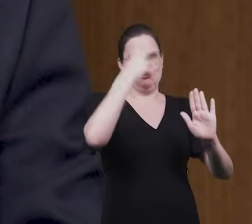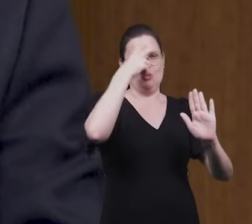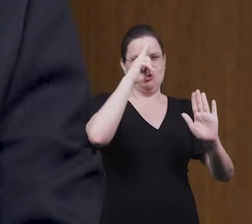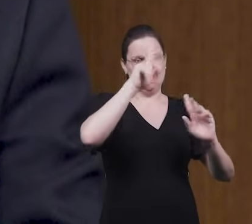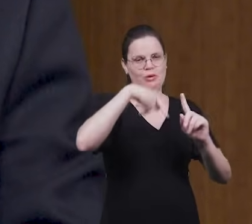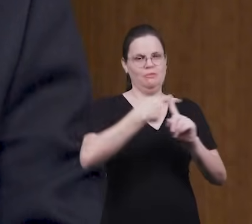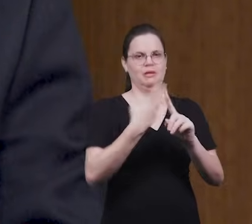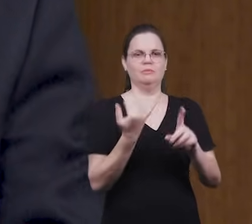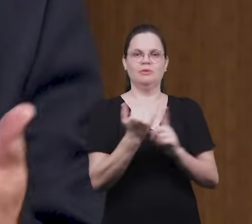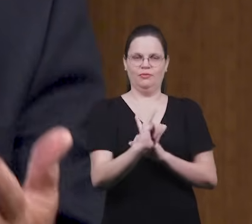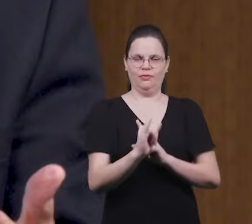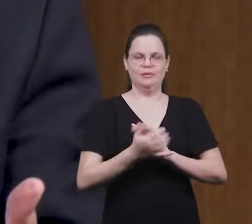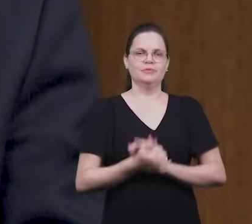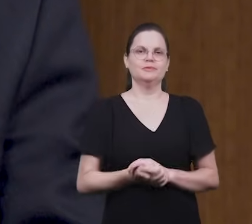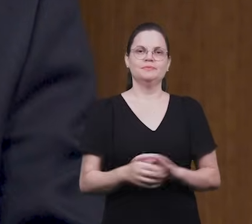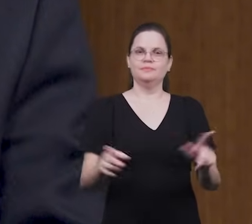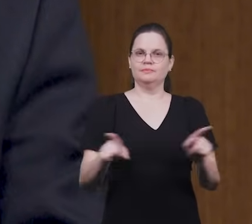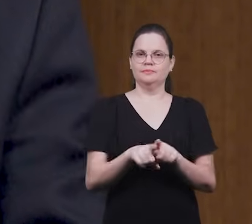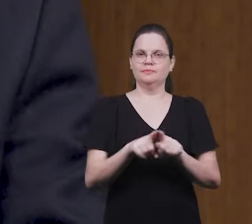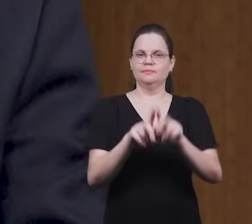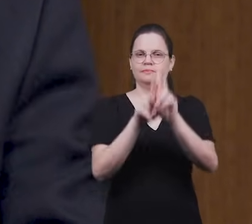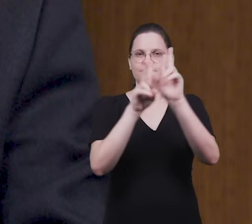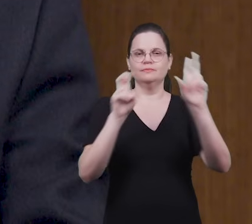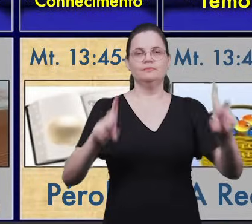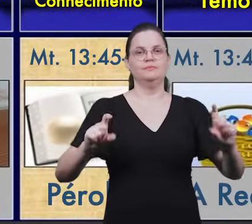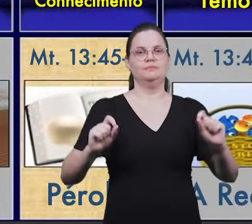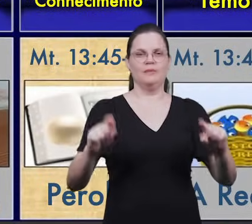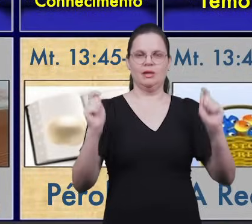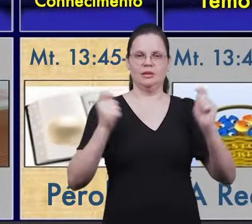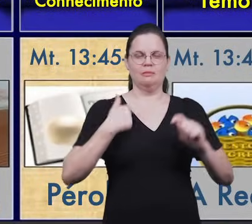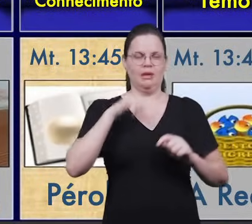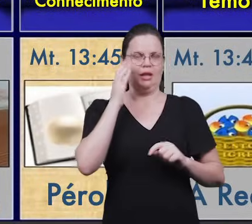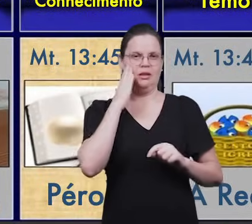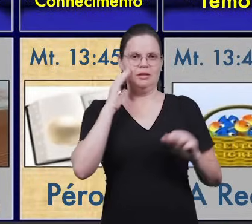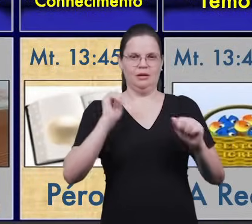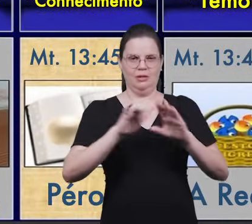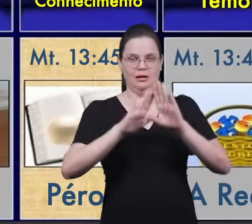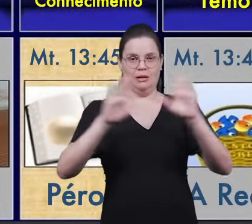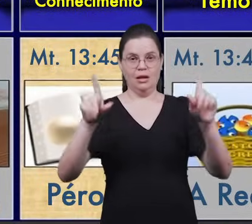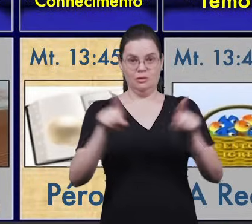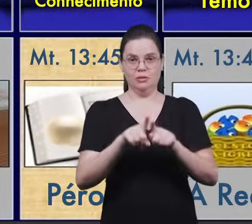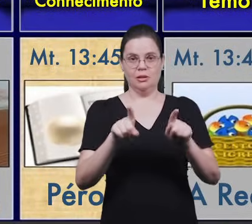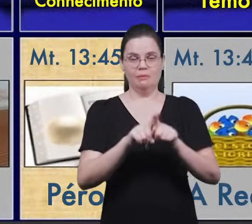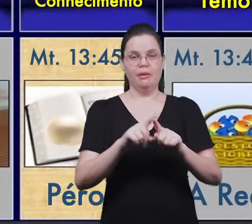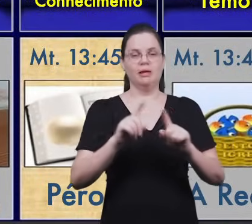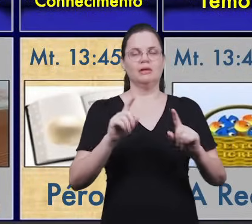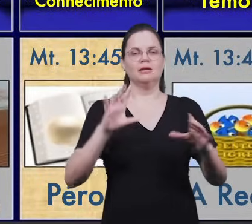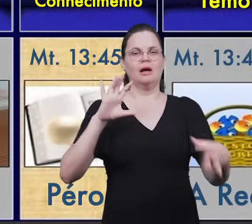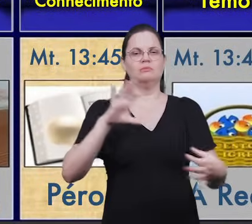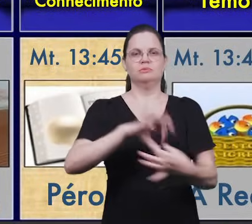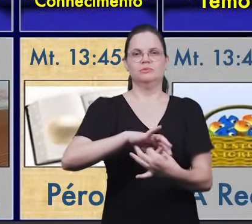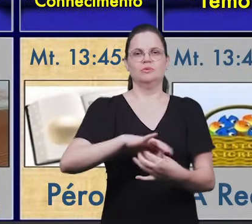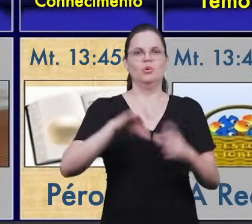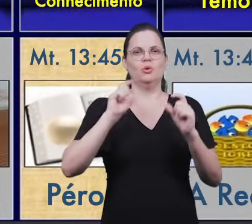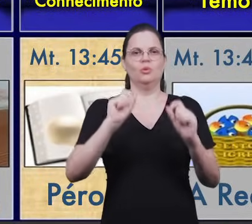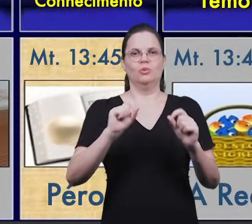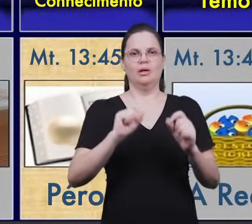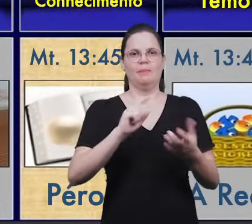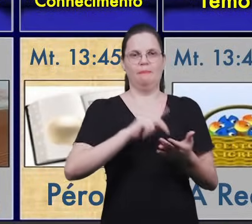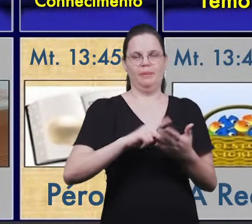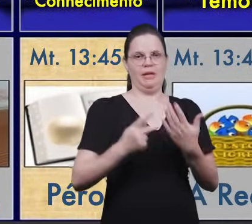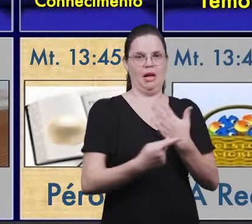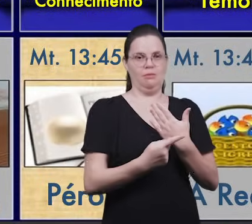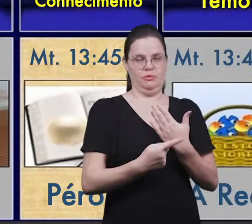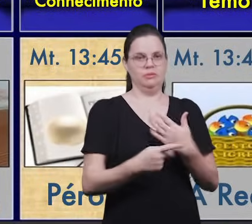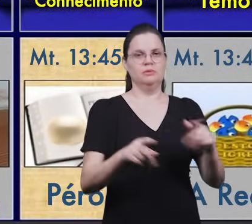ter essa abordagem aqui e até mesmo com relação ao que se pode ver no quadro ilustrativo aqui, no nosso gráfico, a relação existente